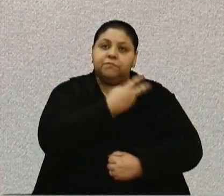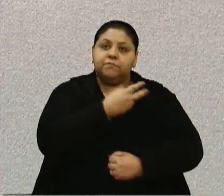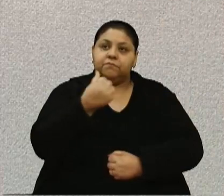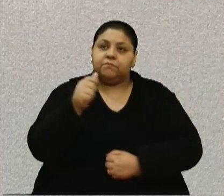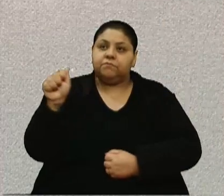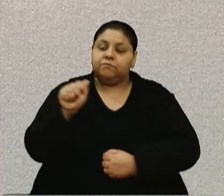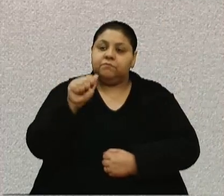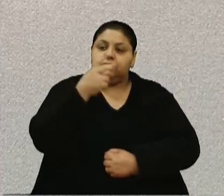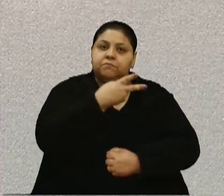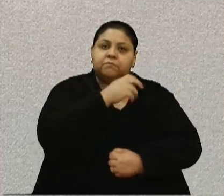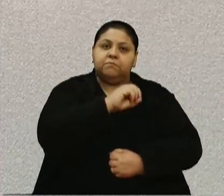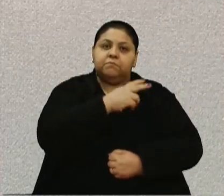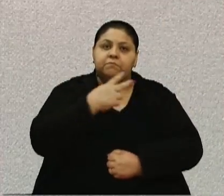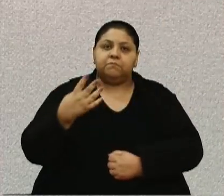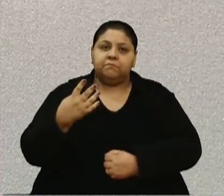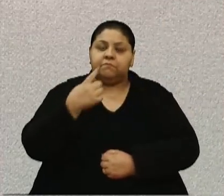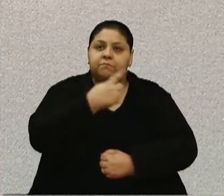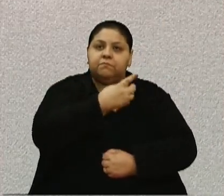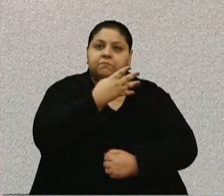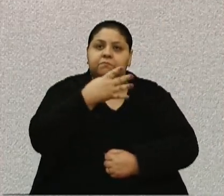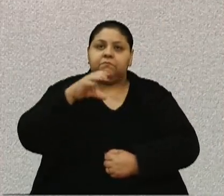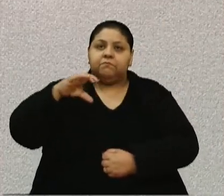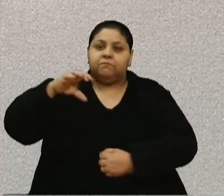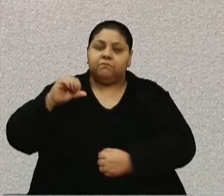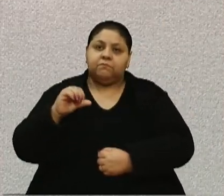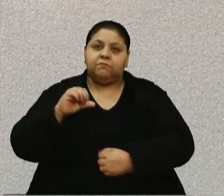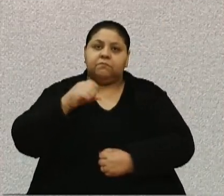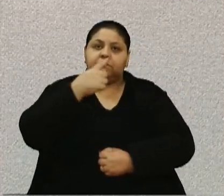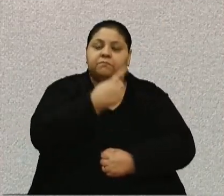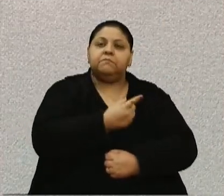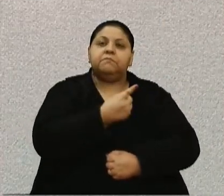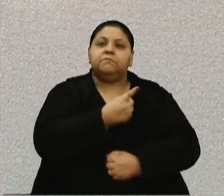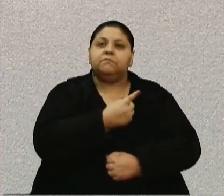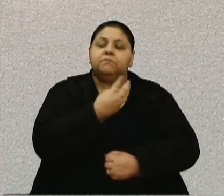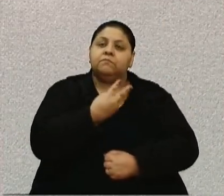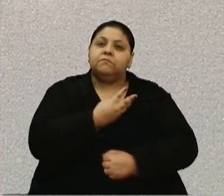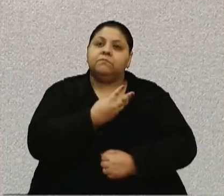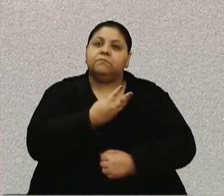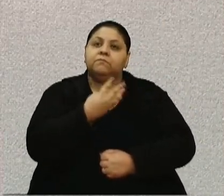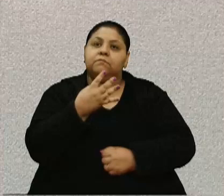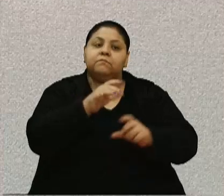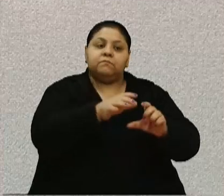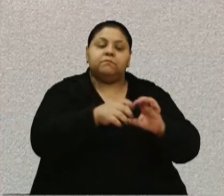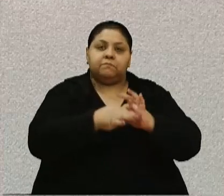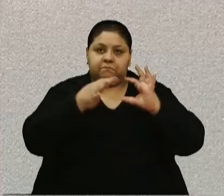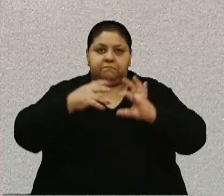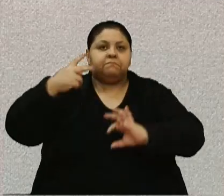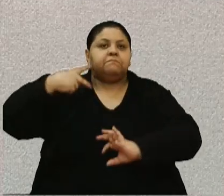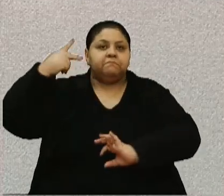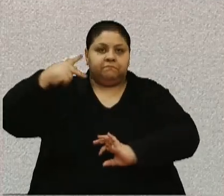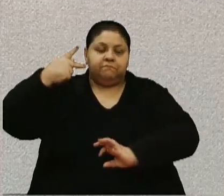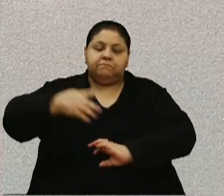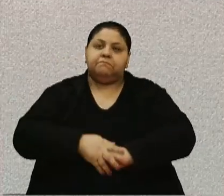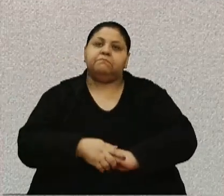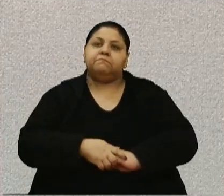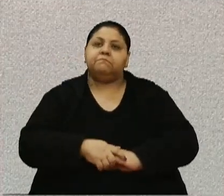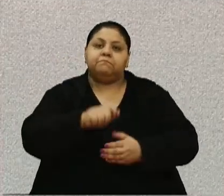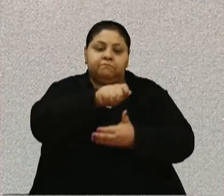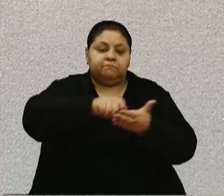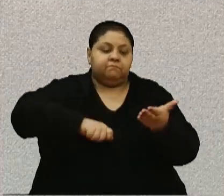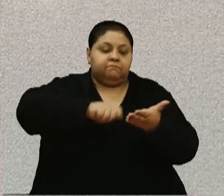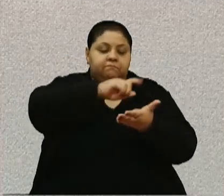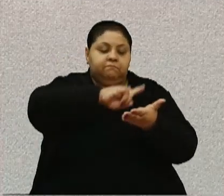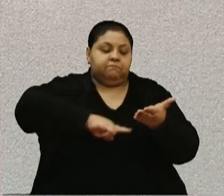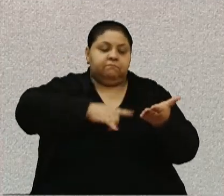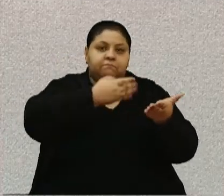de agosto de 2024, 149 anos da colonização e 134 da emancipação política.